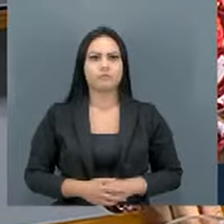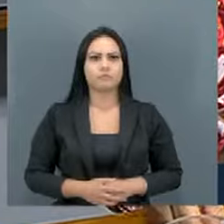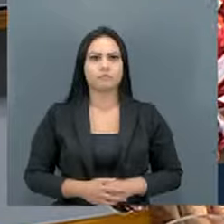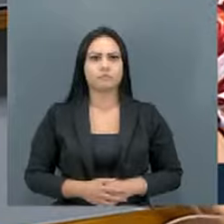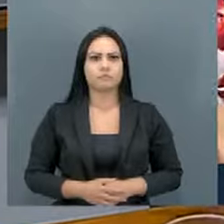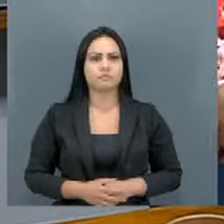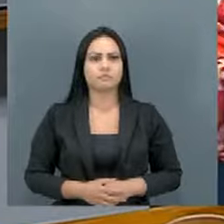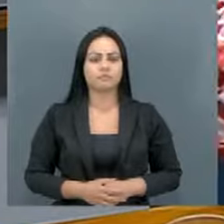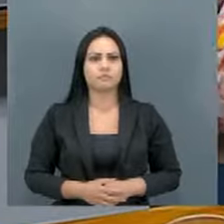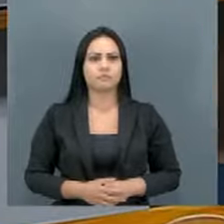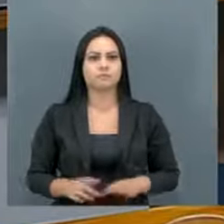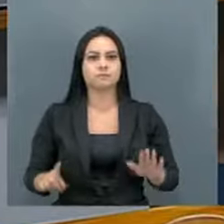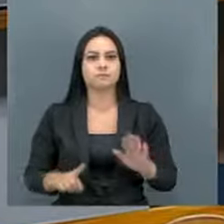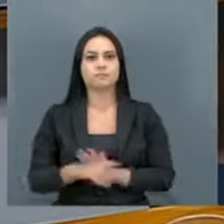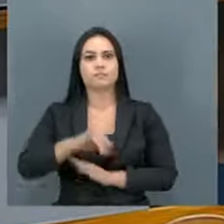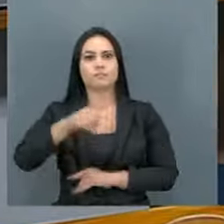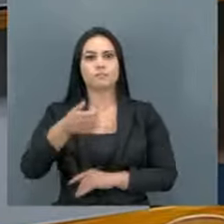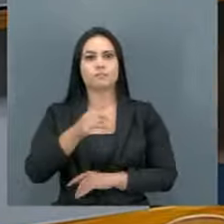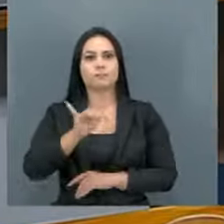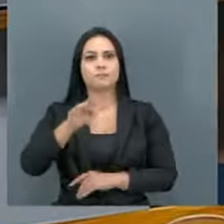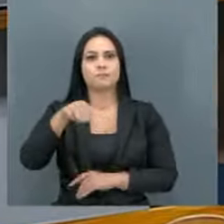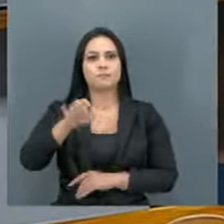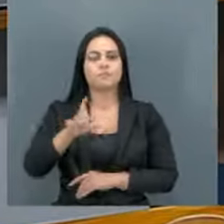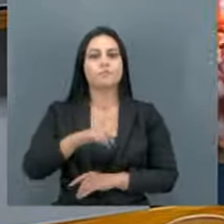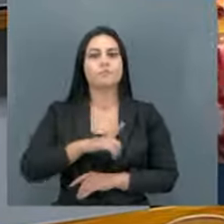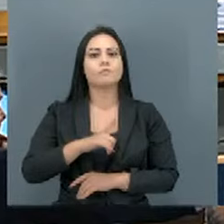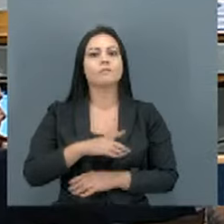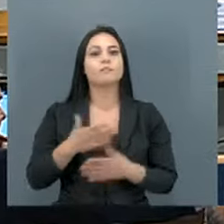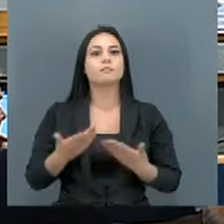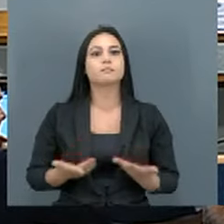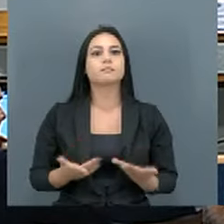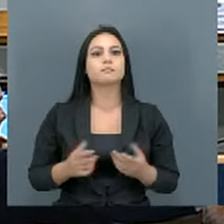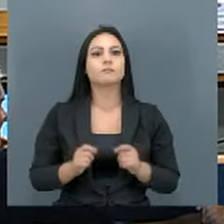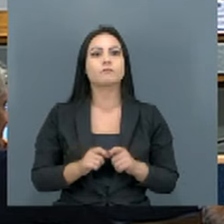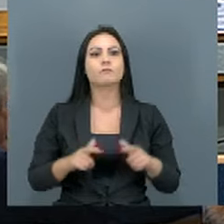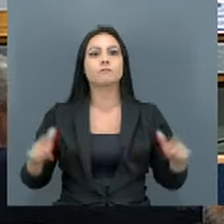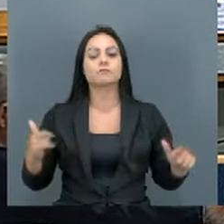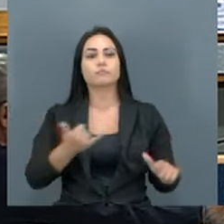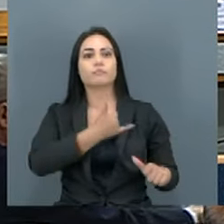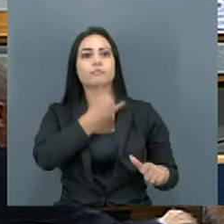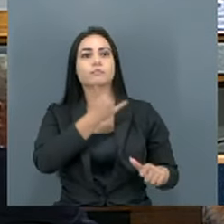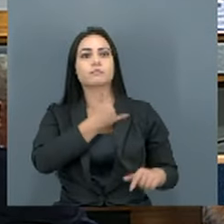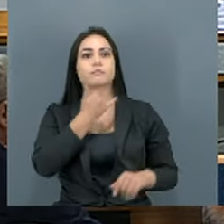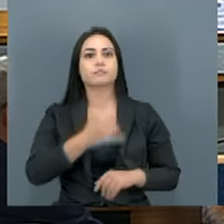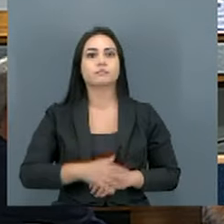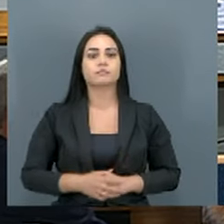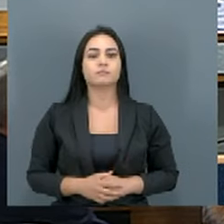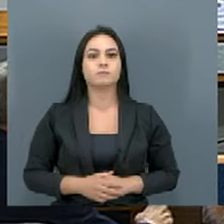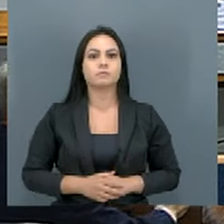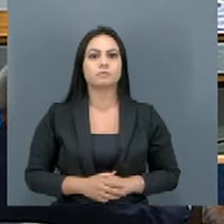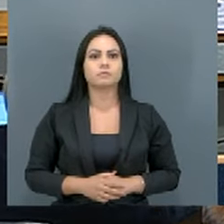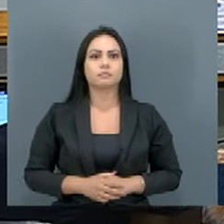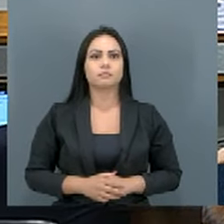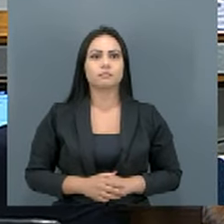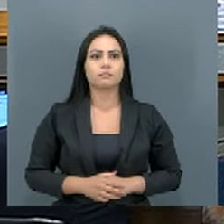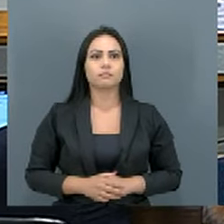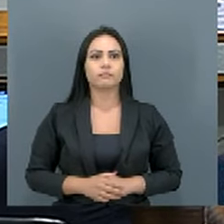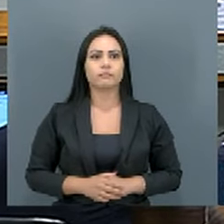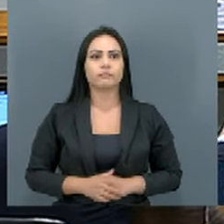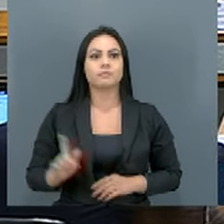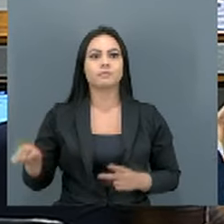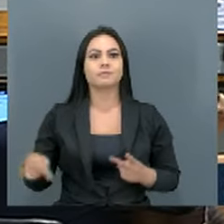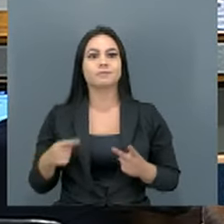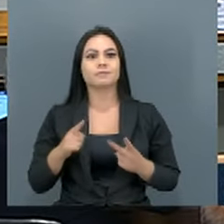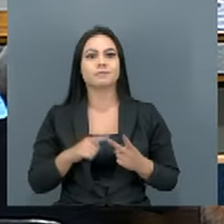Obrigado. Pergunta ao Jaime e ao Chifson, a quem tem preferência, por tamanho ou por idade, Chifson? É o vice,